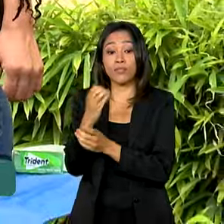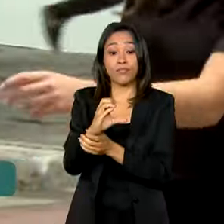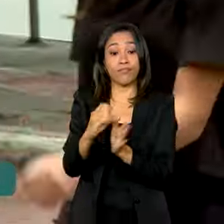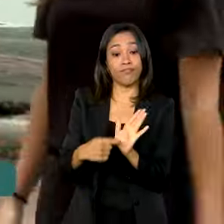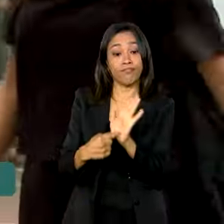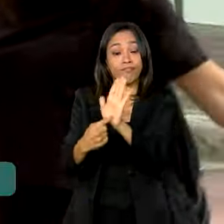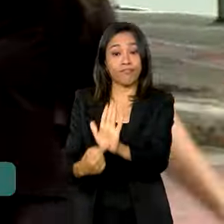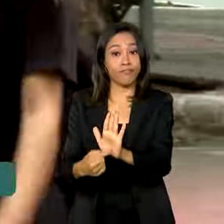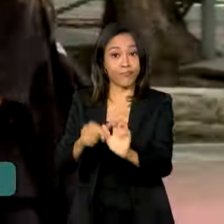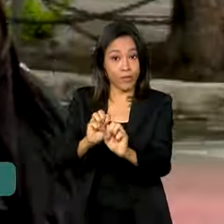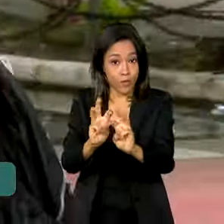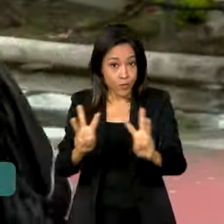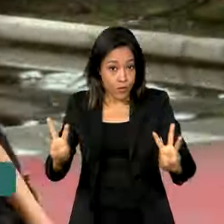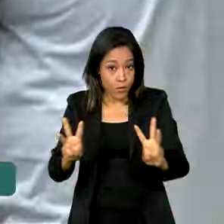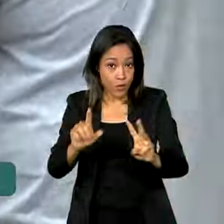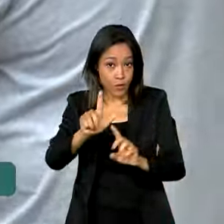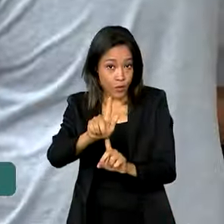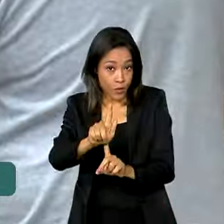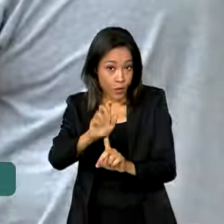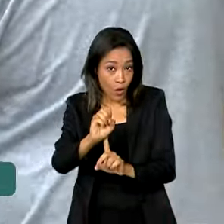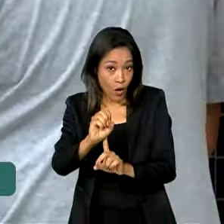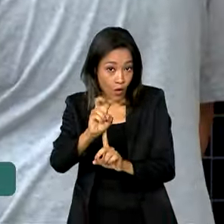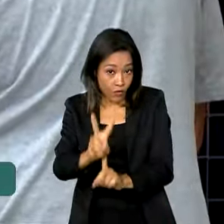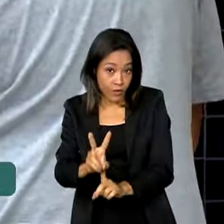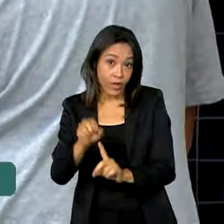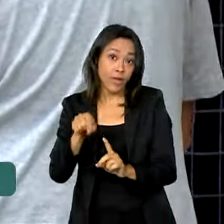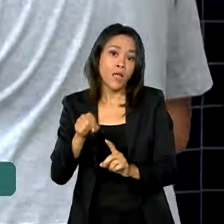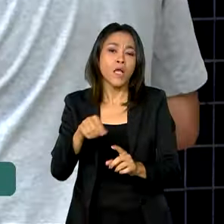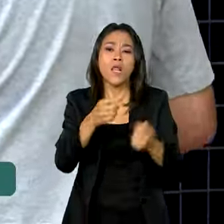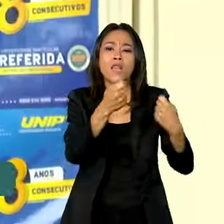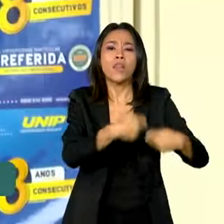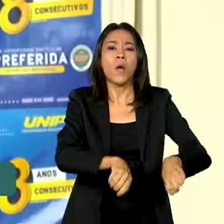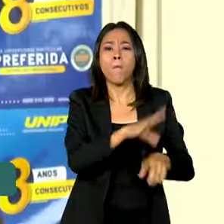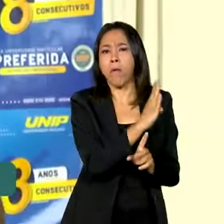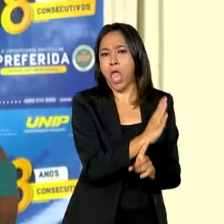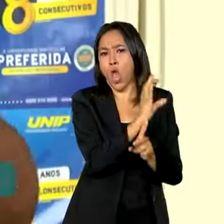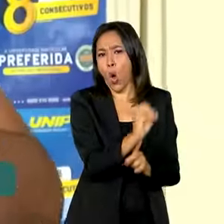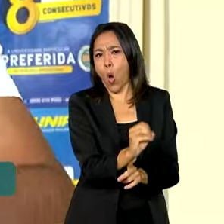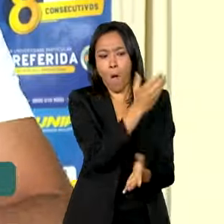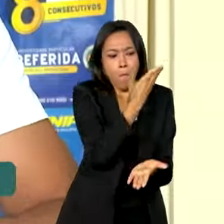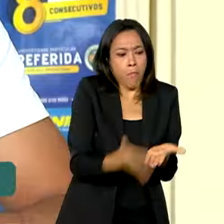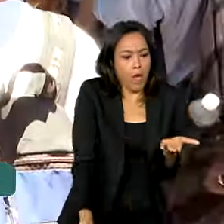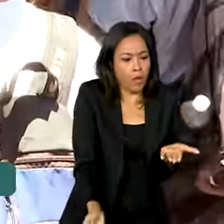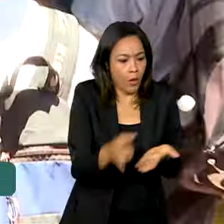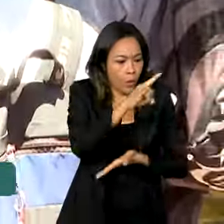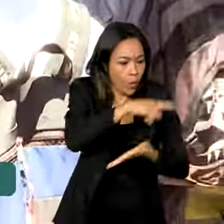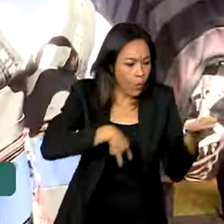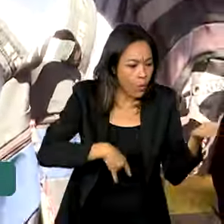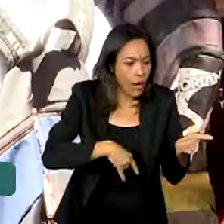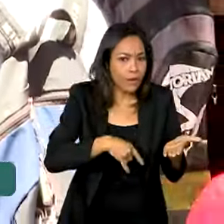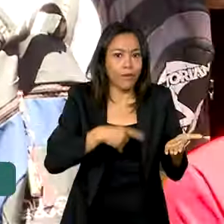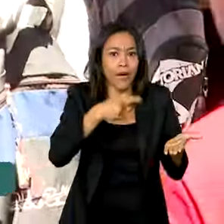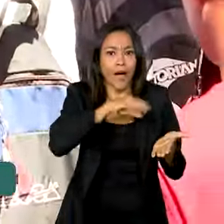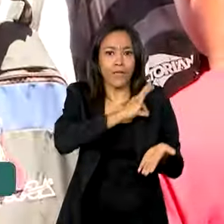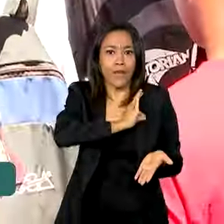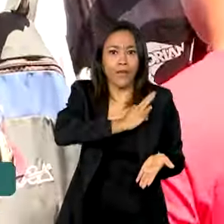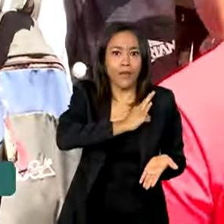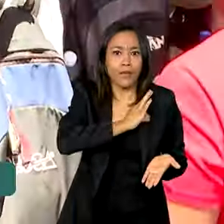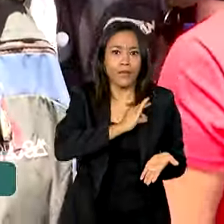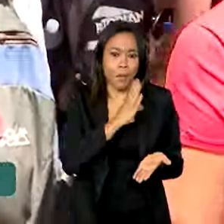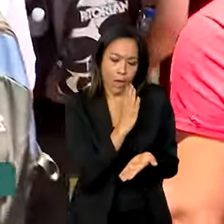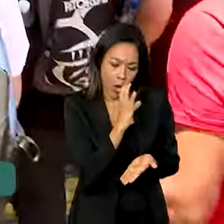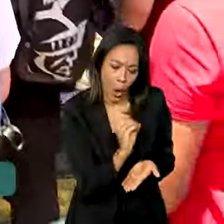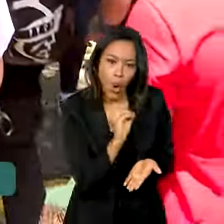gov.br. Não será mais aceita a apresentação do boletim de ocorrência em casos de perda de documentos físicos, como forma de garantir